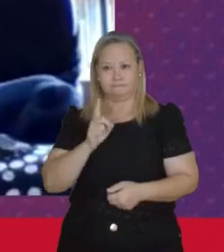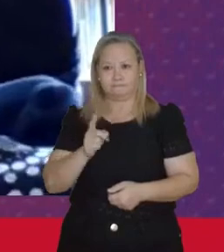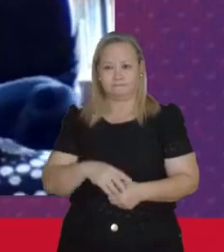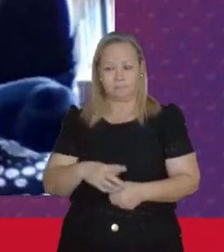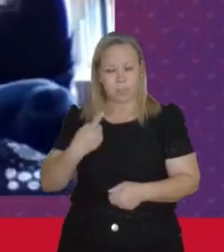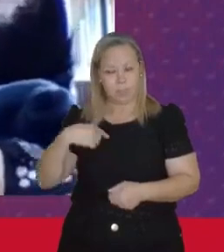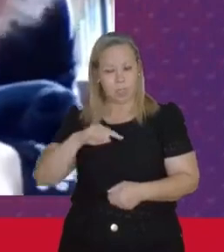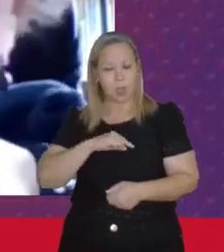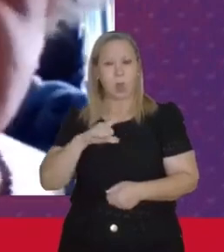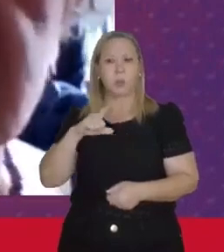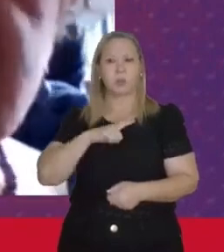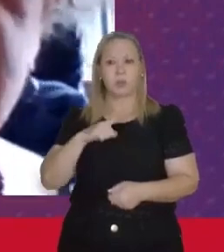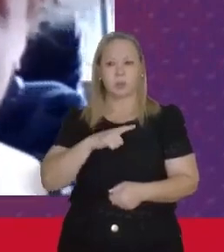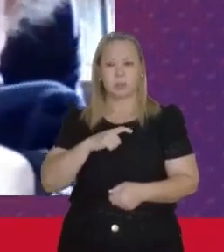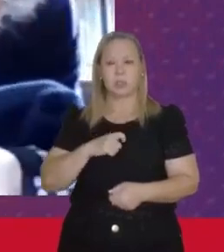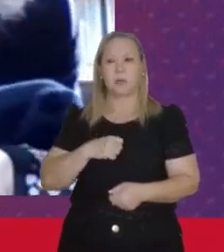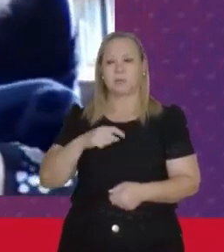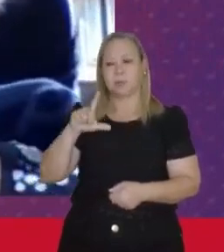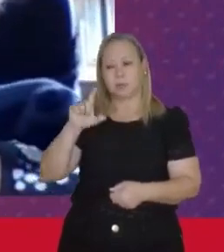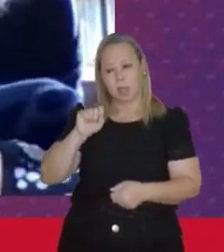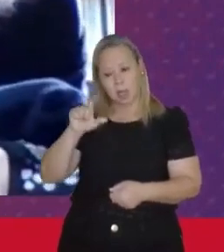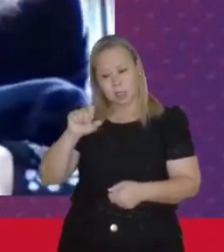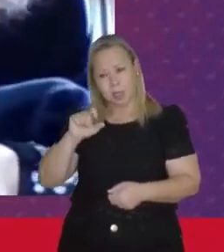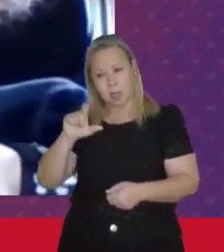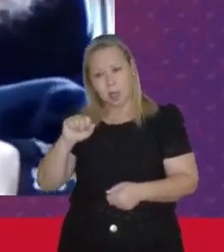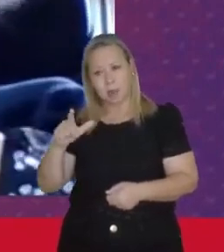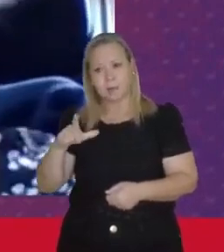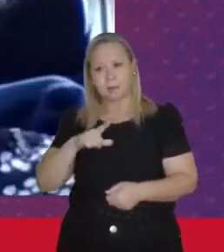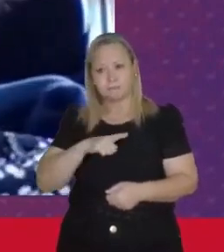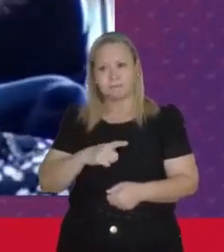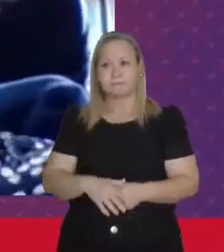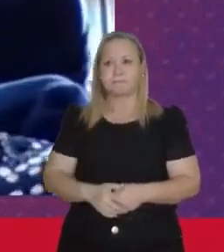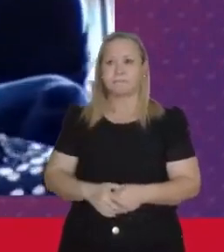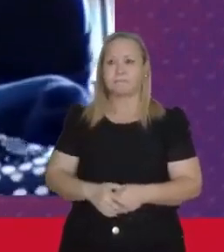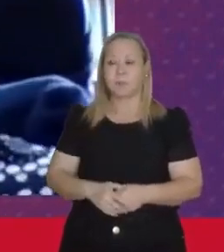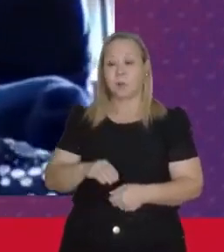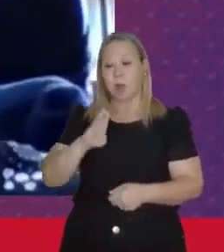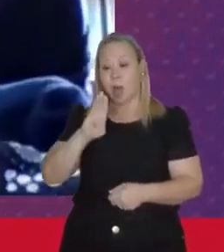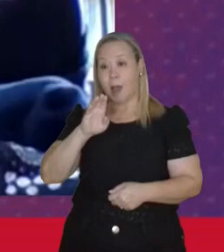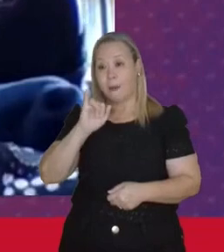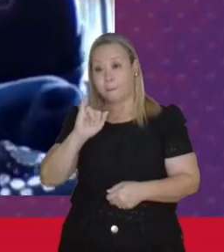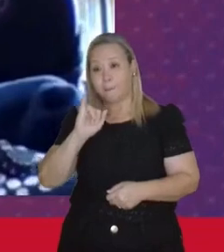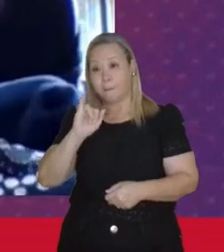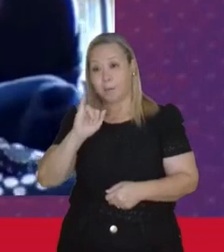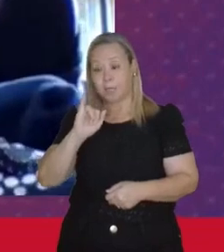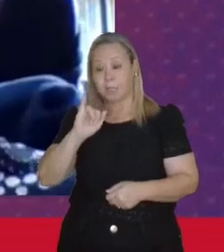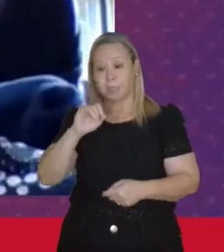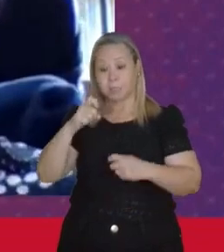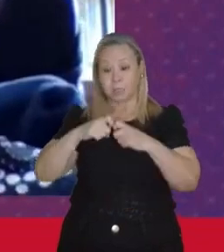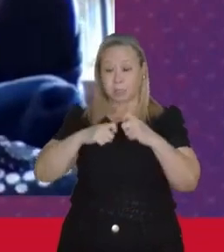Nós temos as lésbicas, as bissexuais,